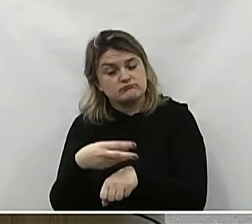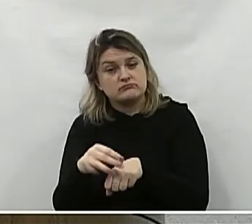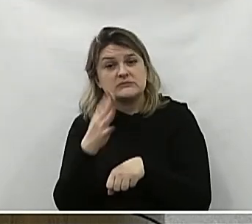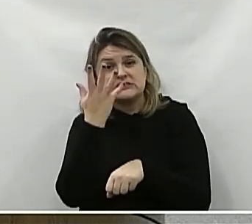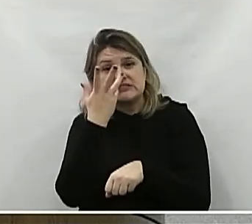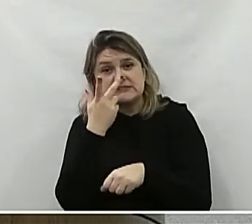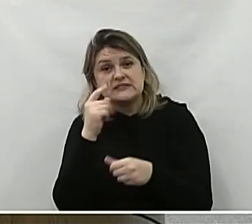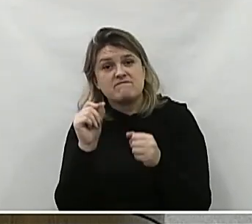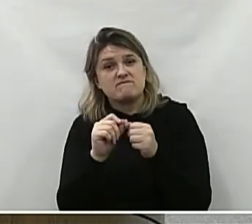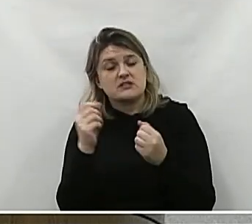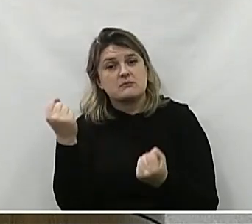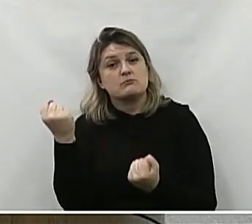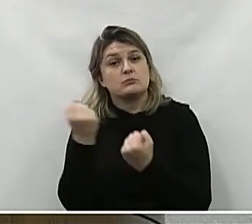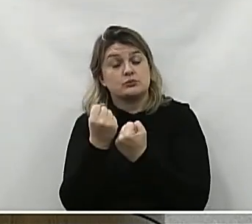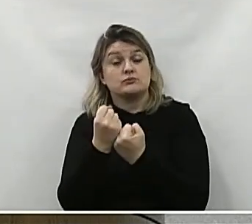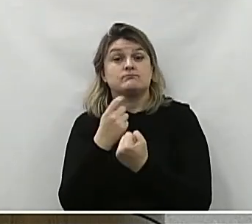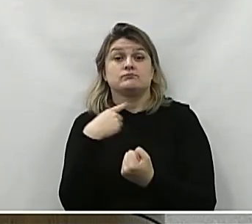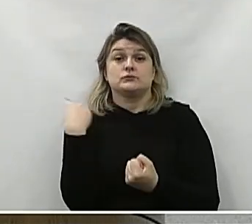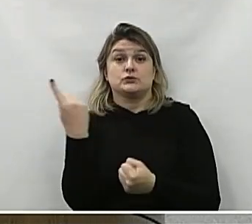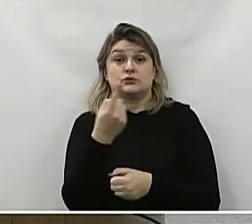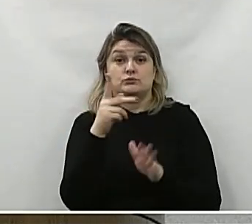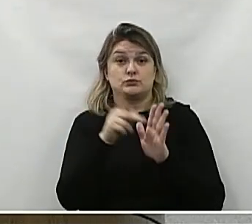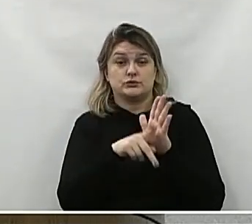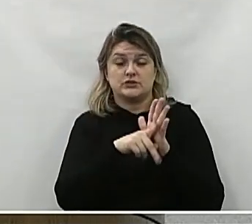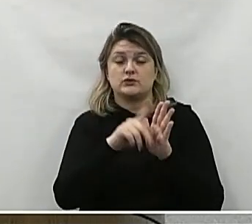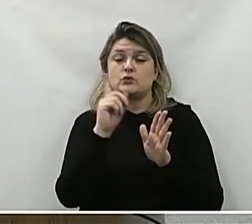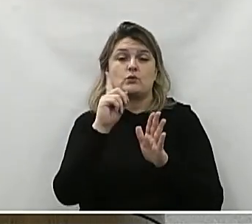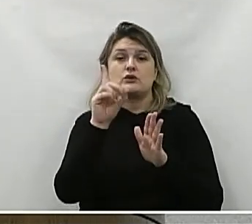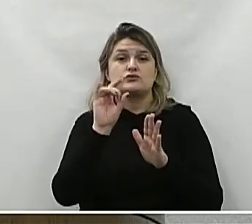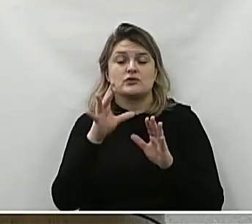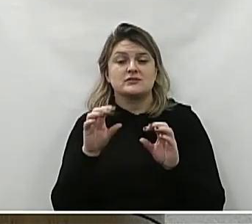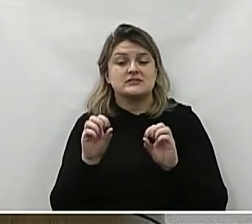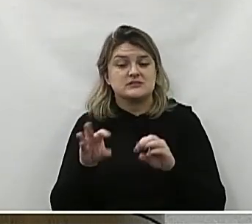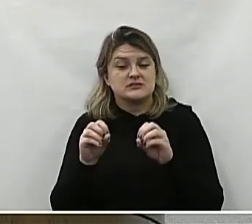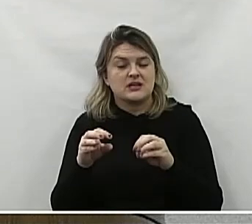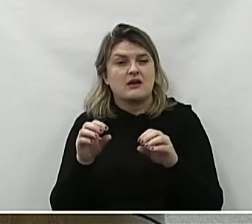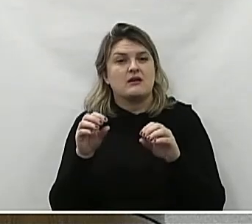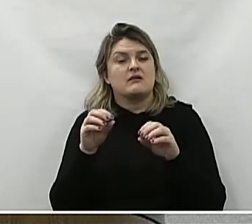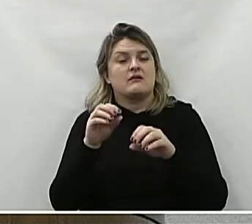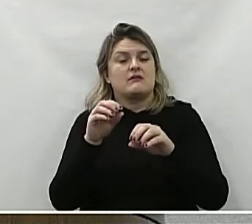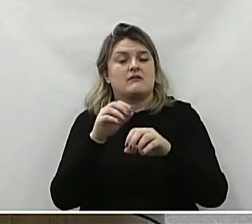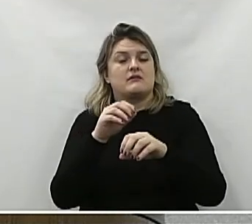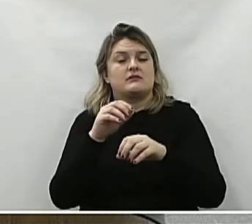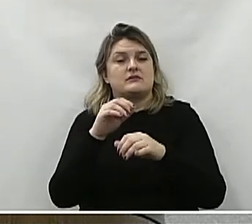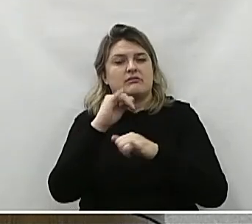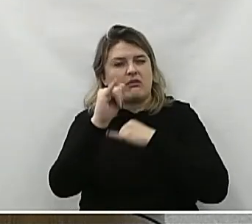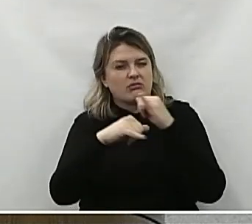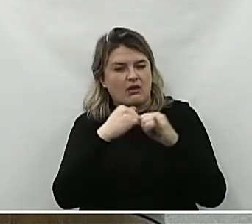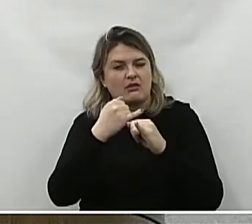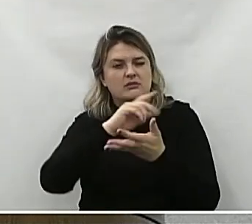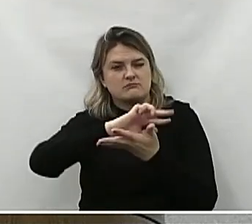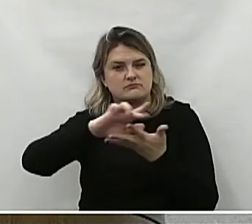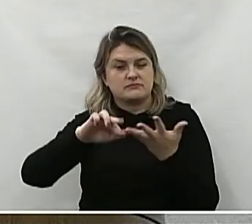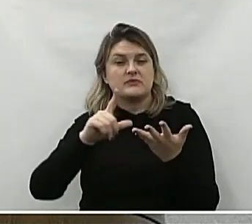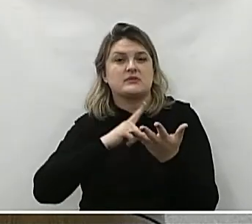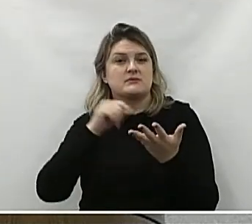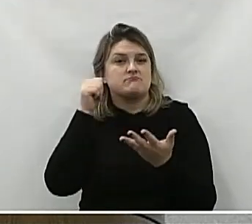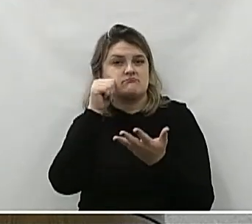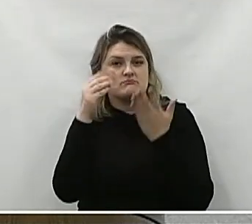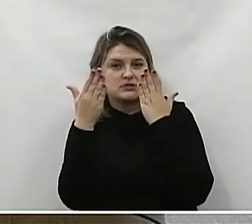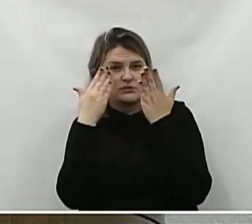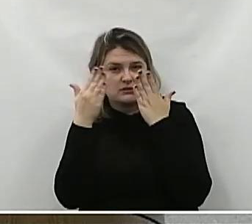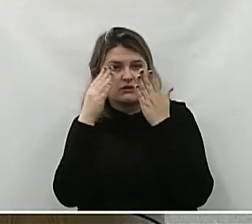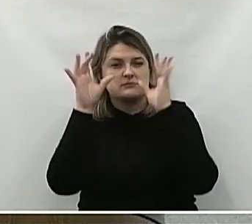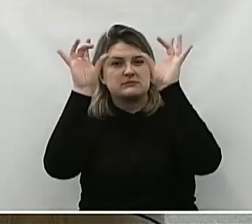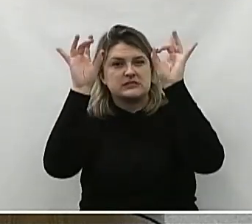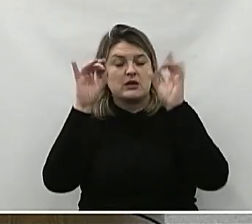fazemos todo um apoio mas nosso projeto ele não gira somente levar a educação digital para dentro das escolas nós temos hoje uma psicóloga que